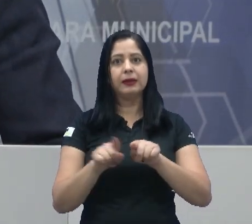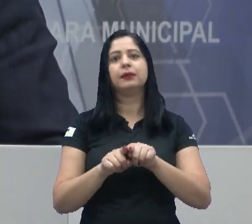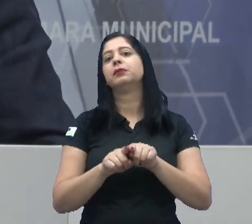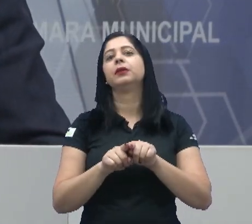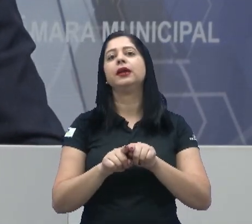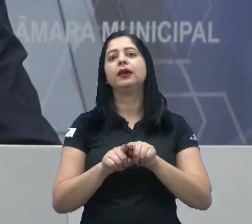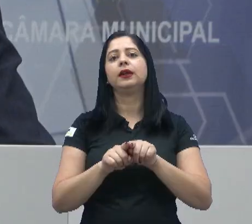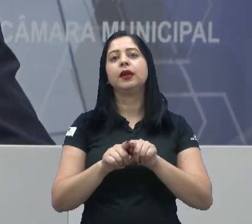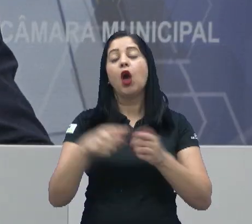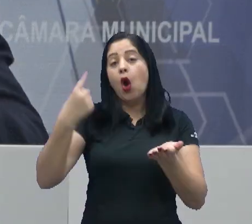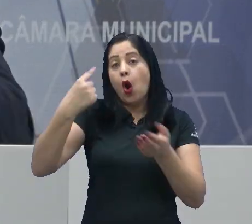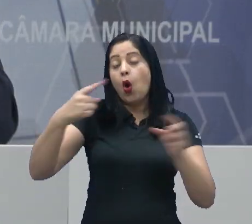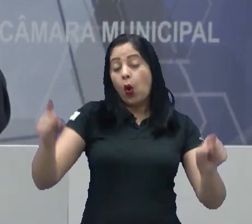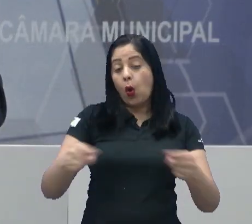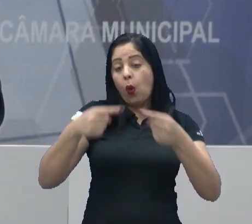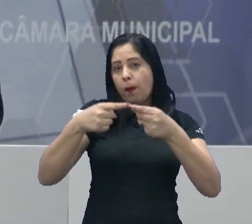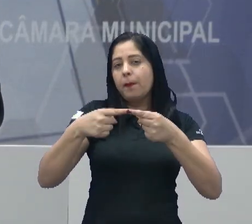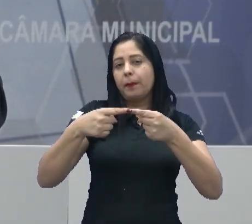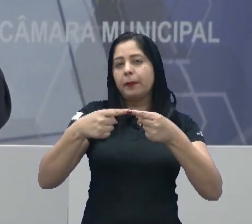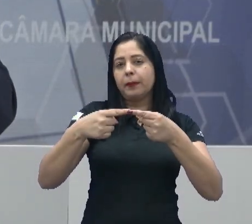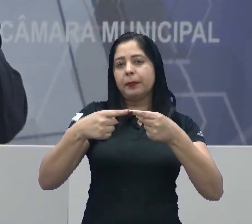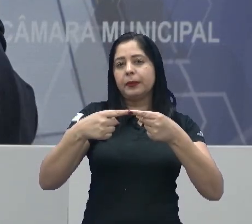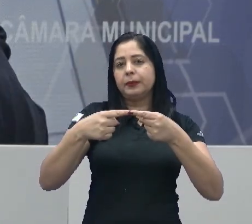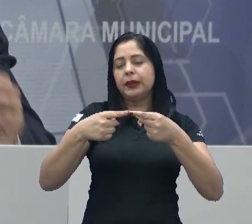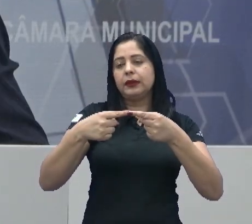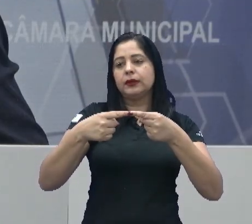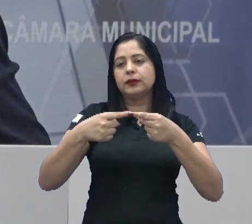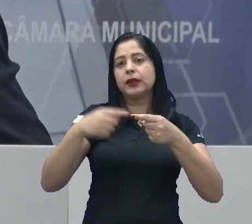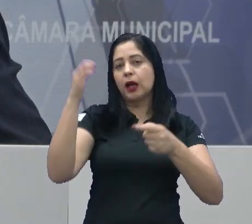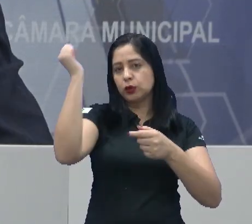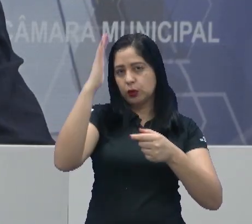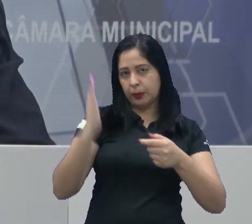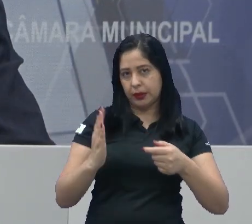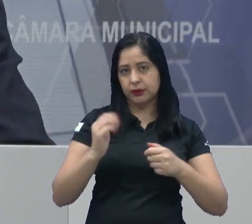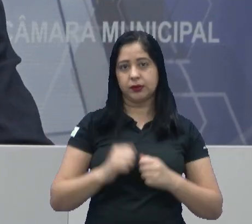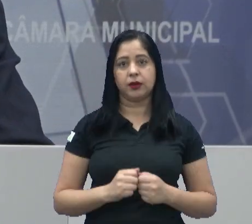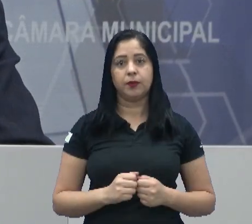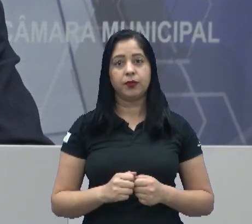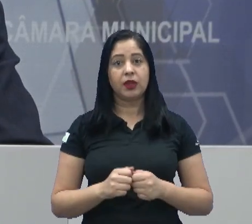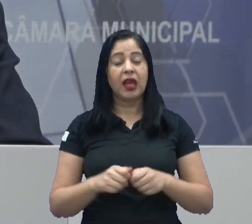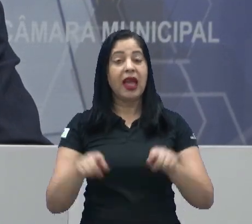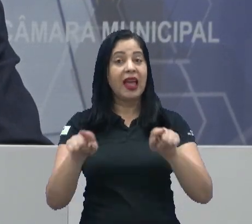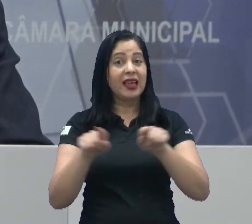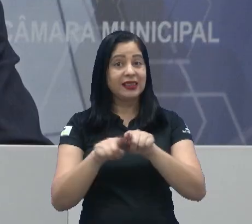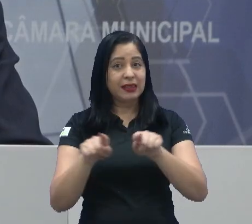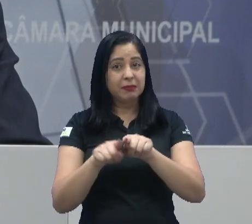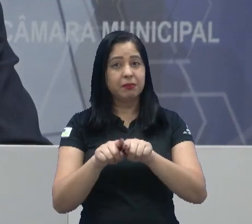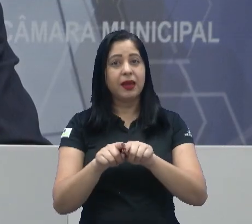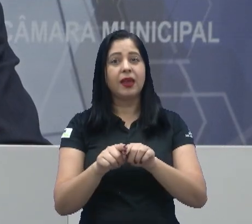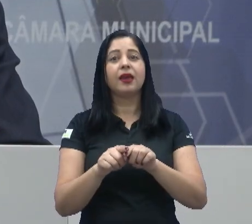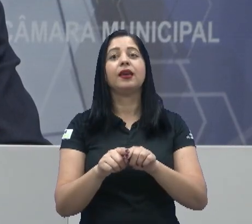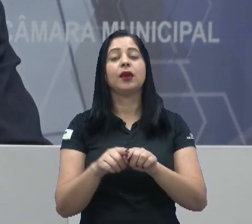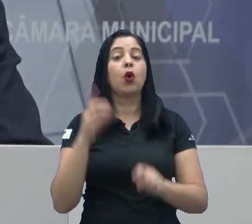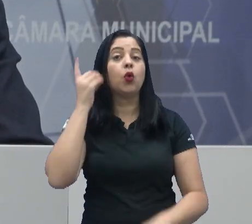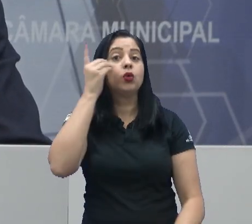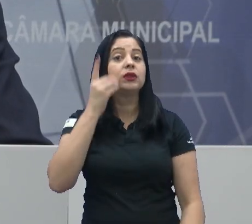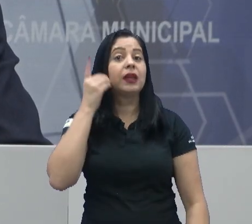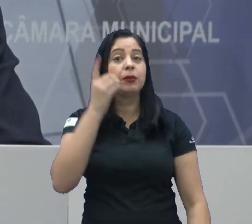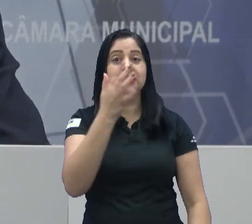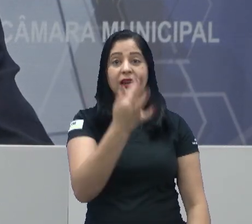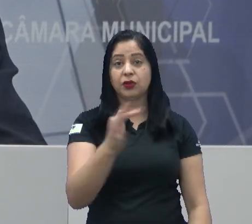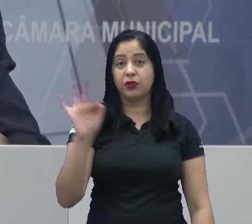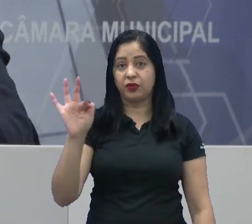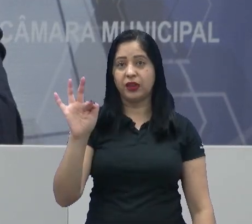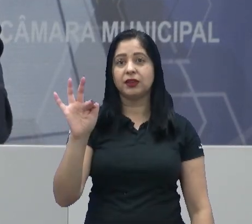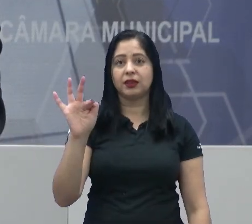nação. Quero aqui mandar também as minhas energias positivas ao deputado federal que está